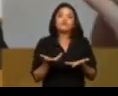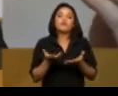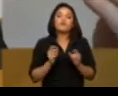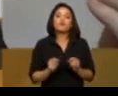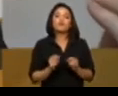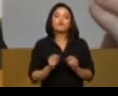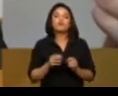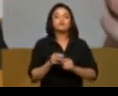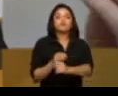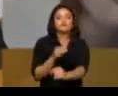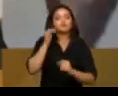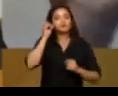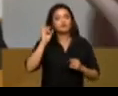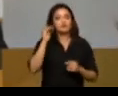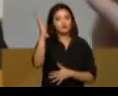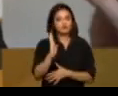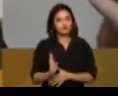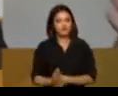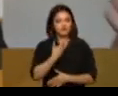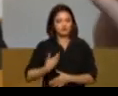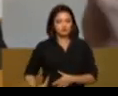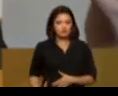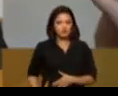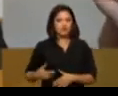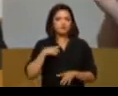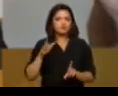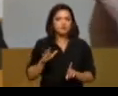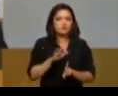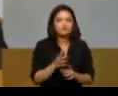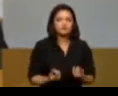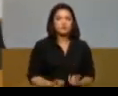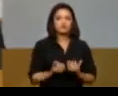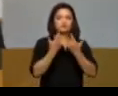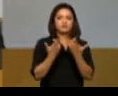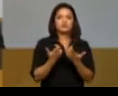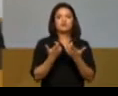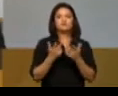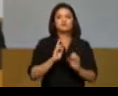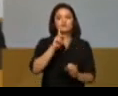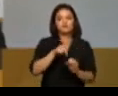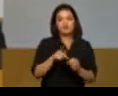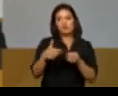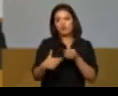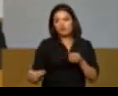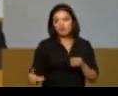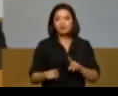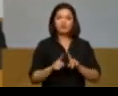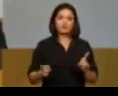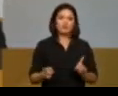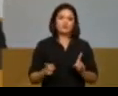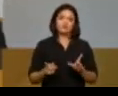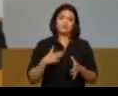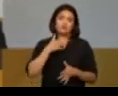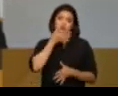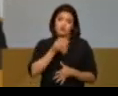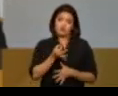que o Estado brasileiro tenha qualquer interferência nos preços dos derivados de petróleo. Não que acho que